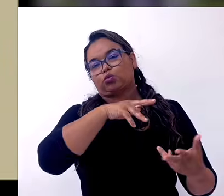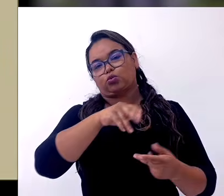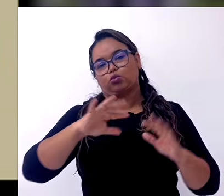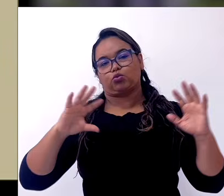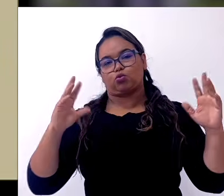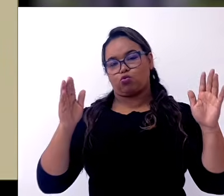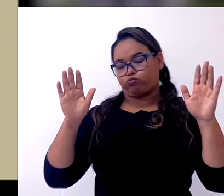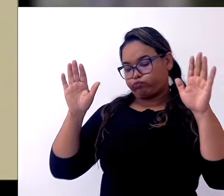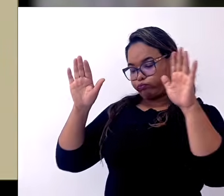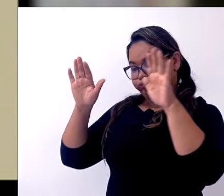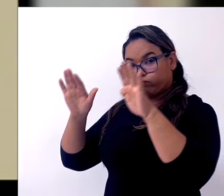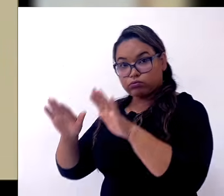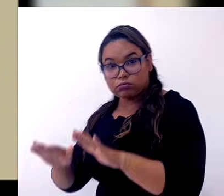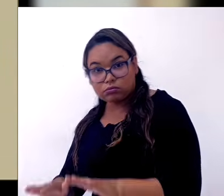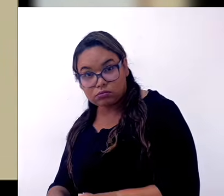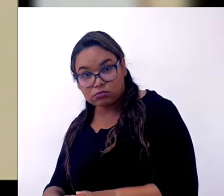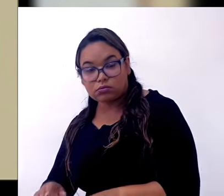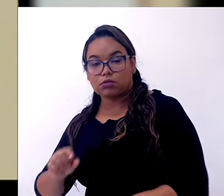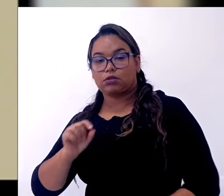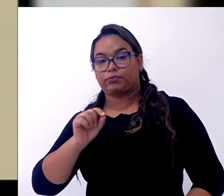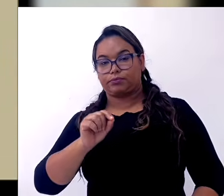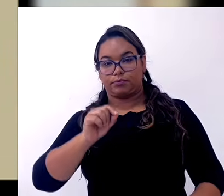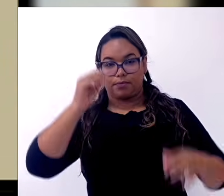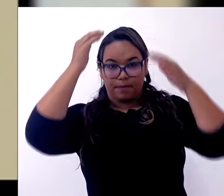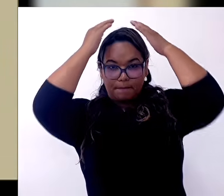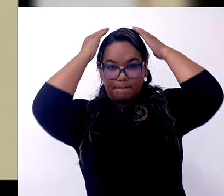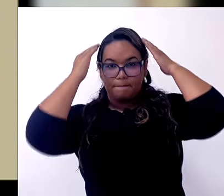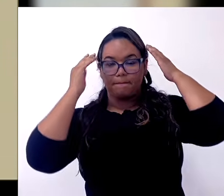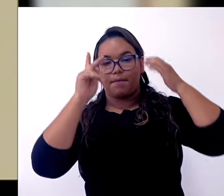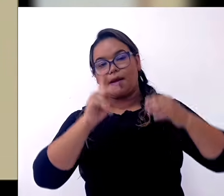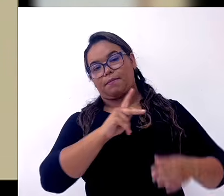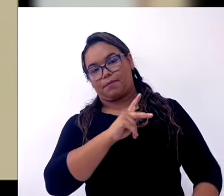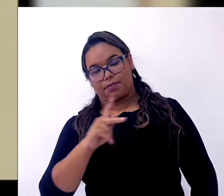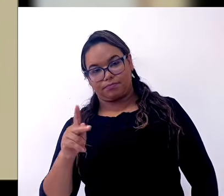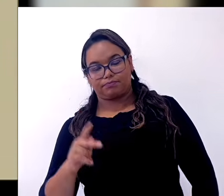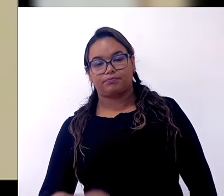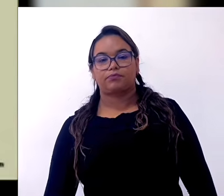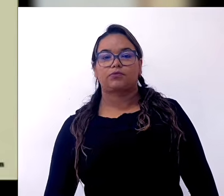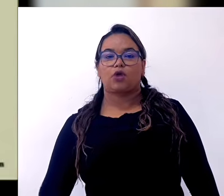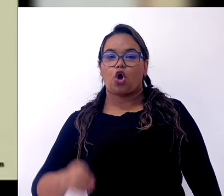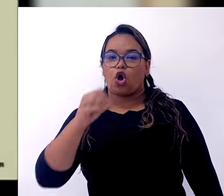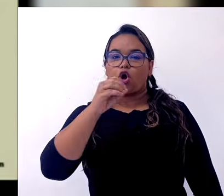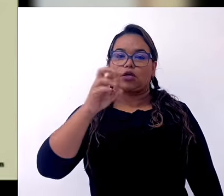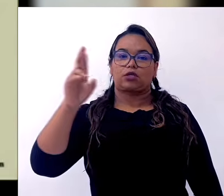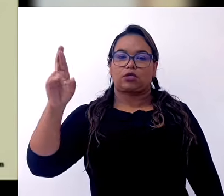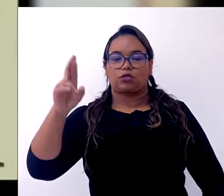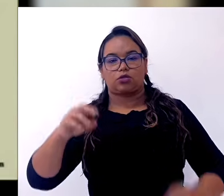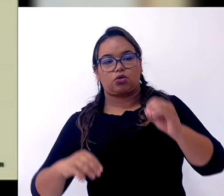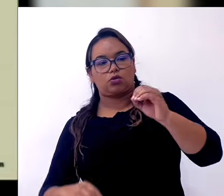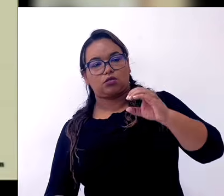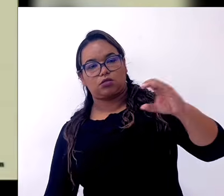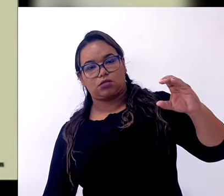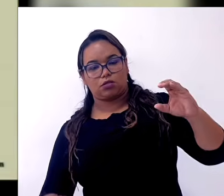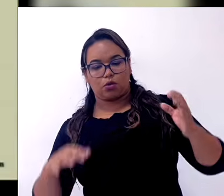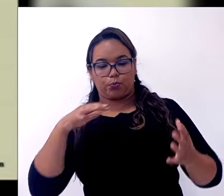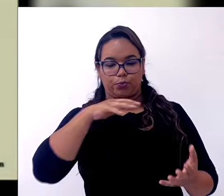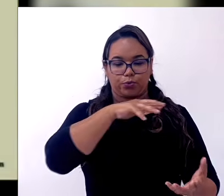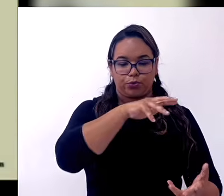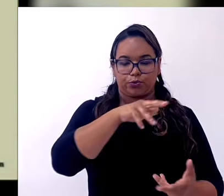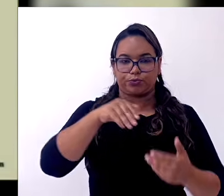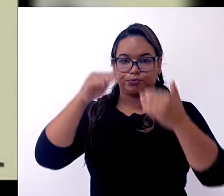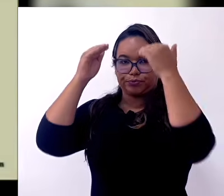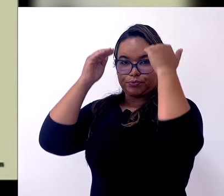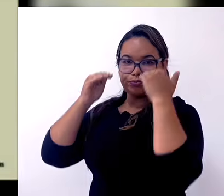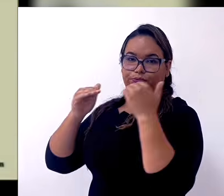colocado contra a cultura judia e cristã. Mas disso sairá uma síntese na qual todos